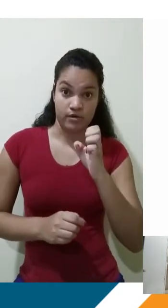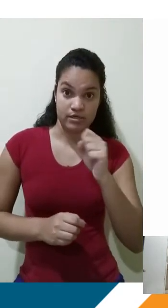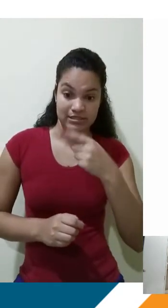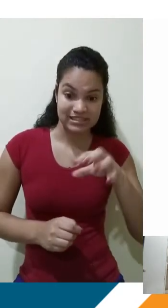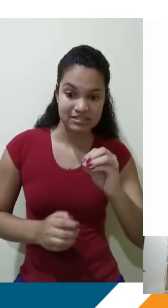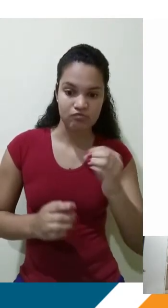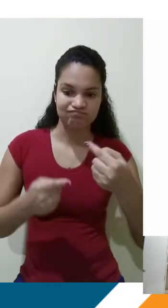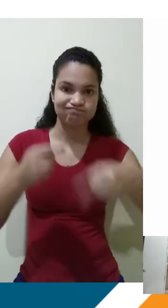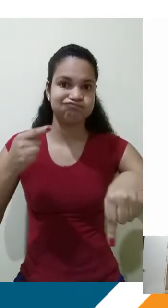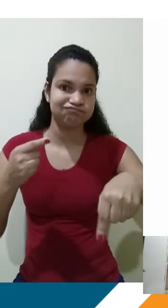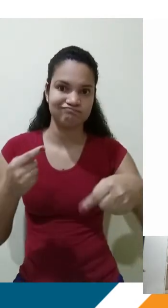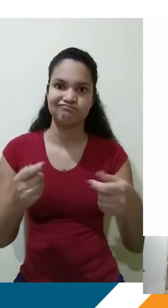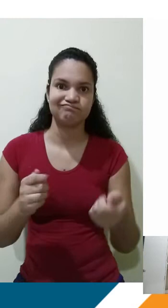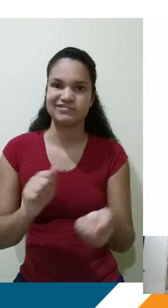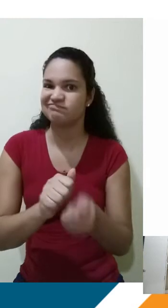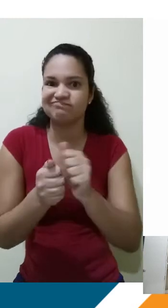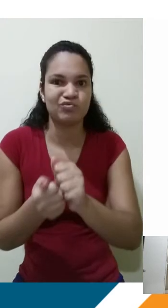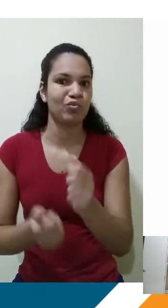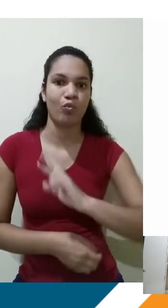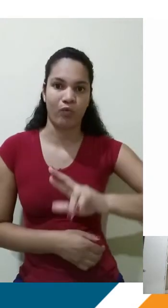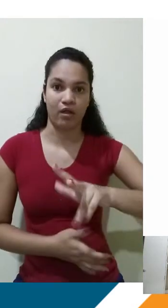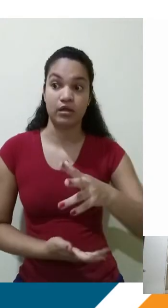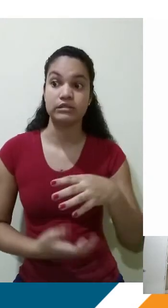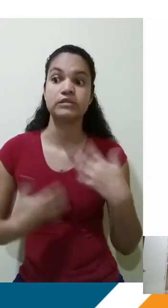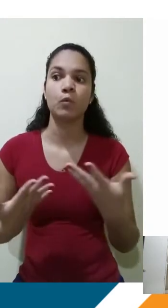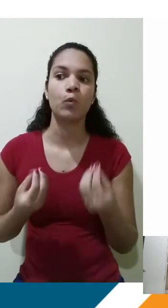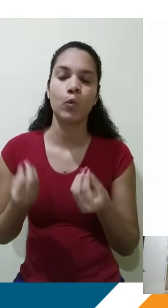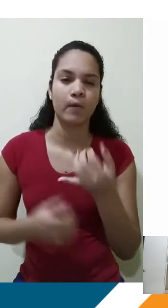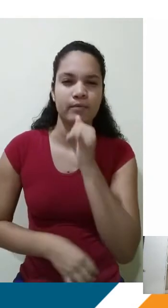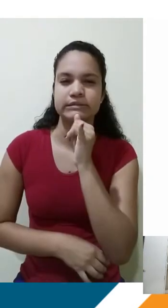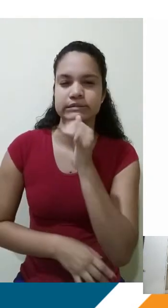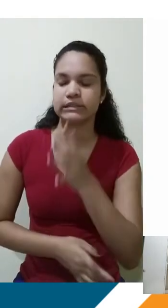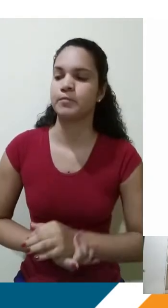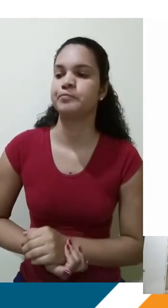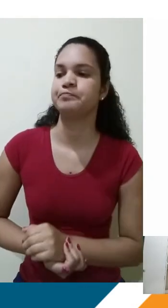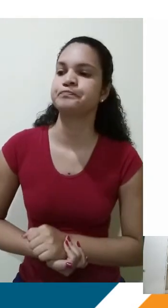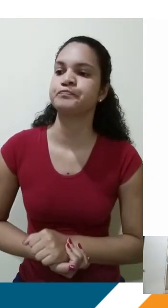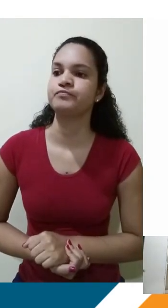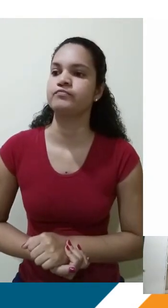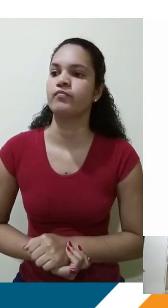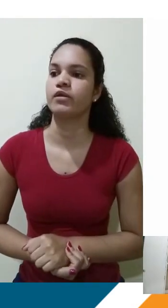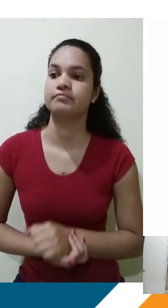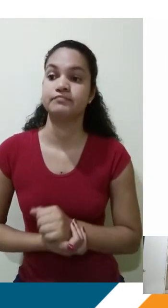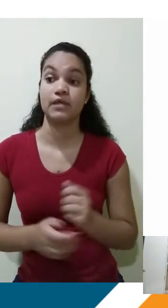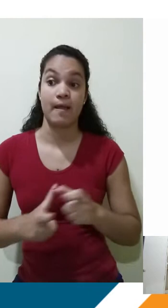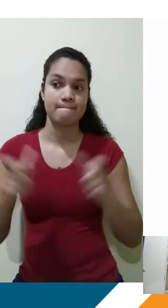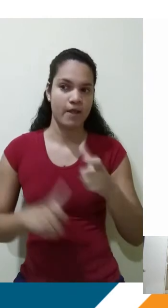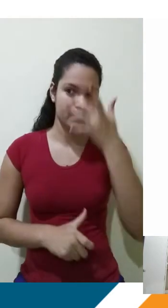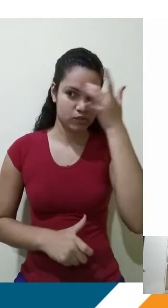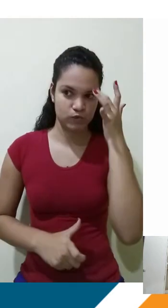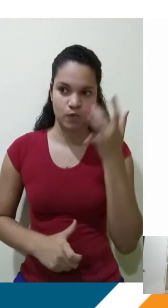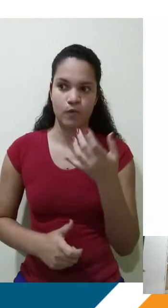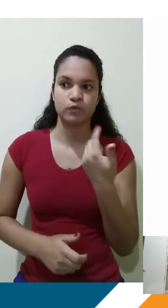inadequada e a relação que ele está produzindo não está funcionando como deveria. Vamos dar uma olhada num exemplozinho aqui para entender isso melhor. A grande maioria das pessoas